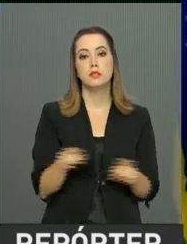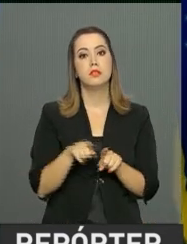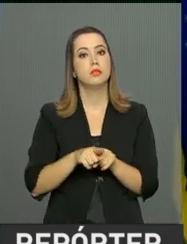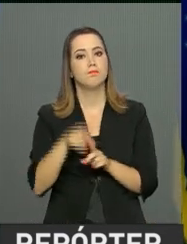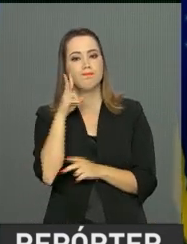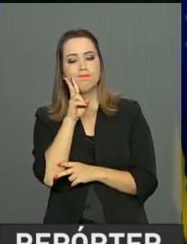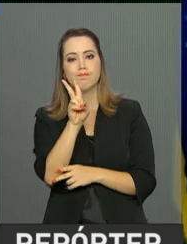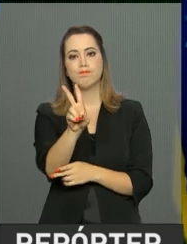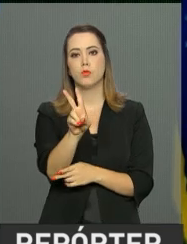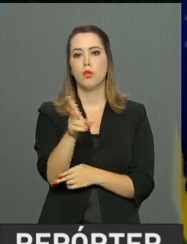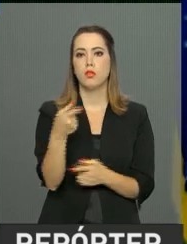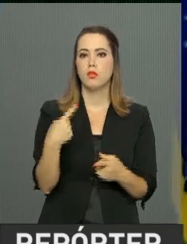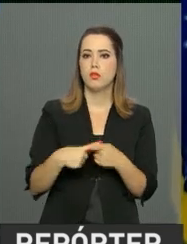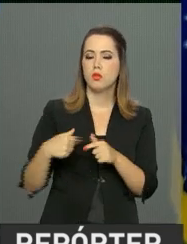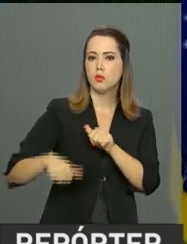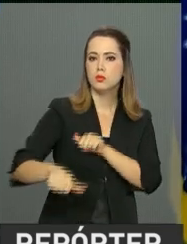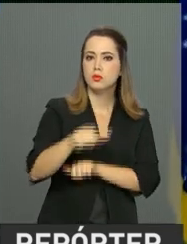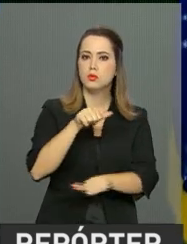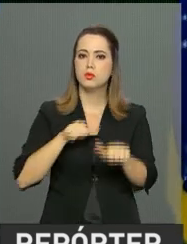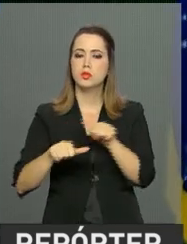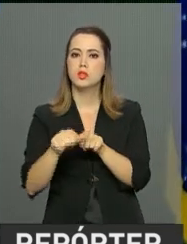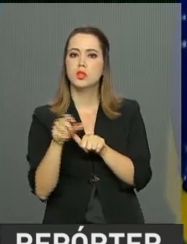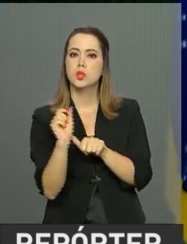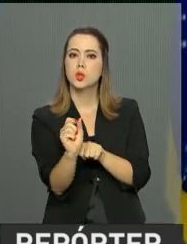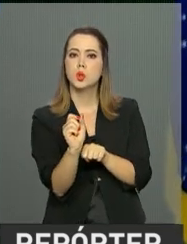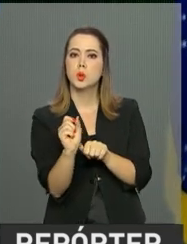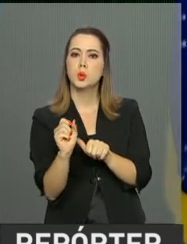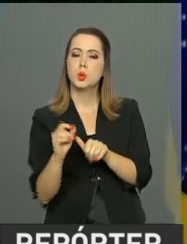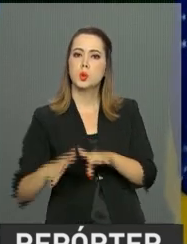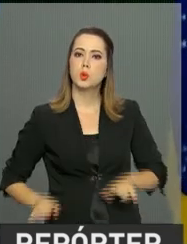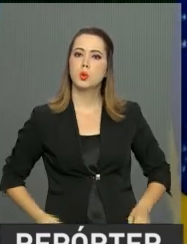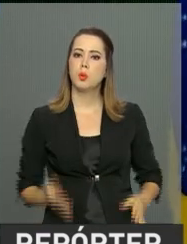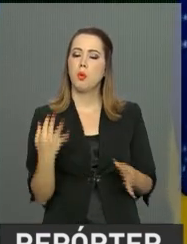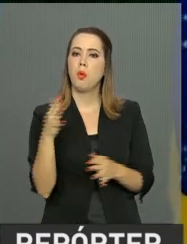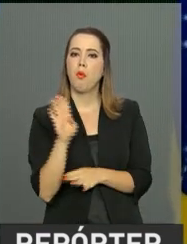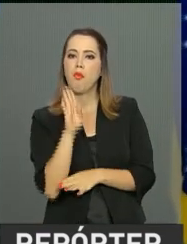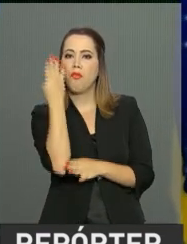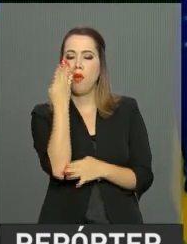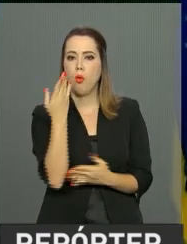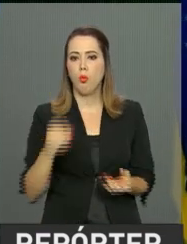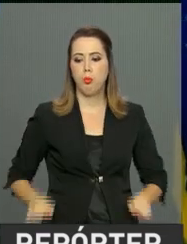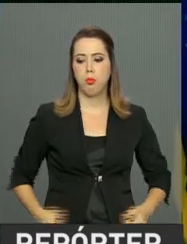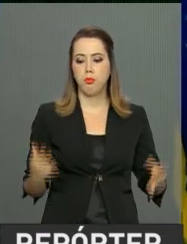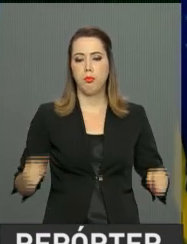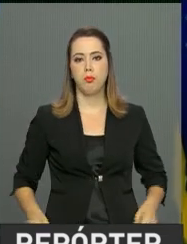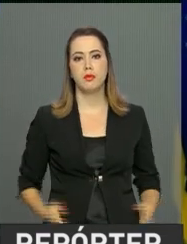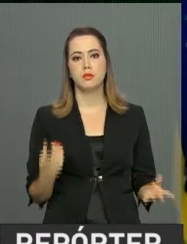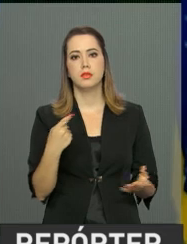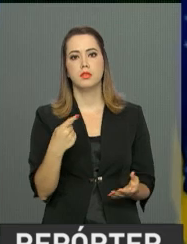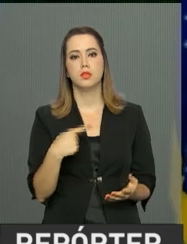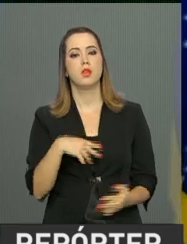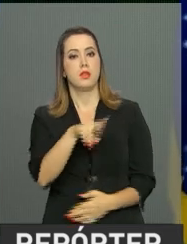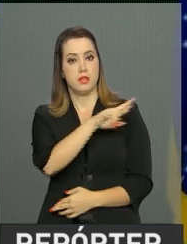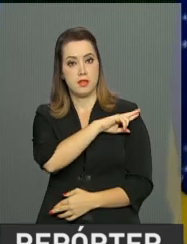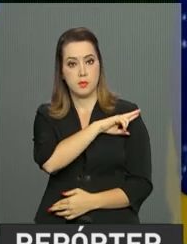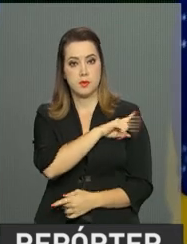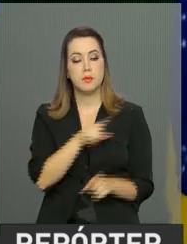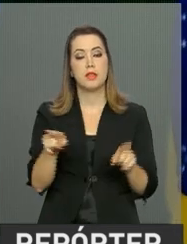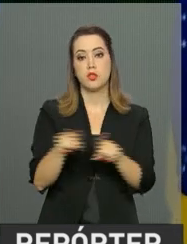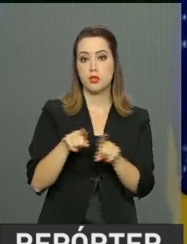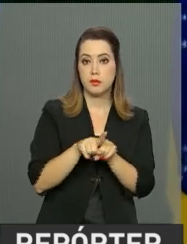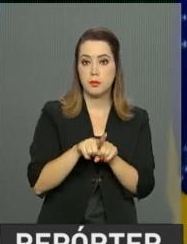futuro em troca de uma prosperidade efêmera e falsa. Responsabilidade também, como